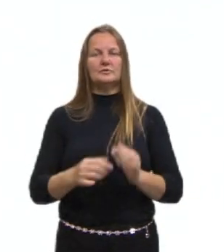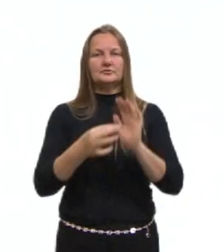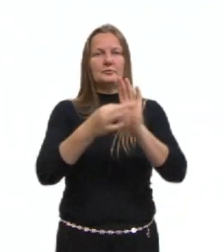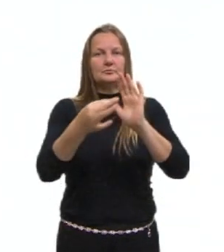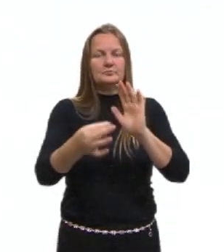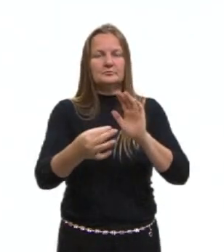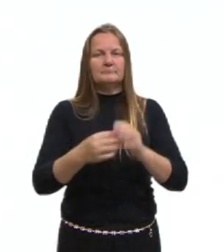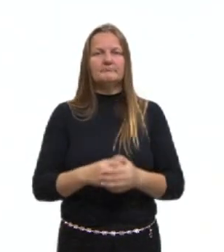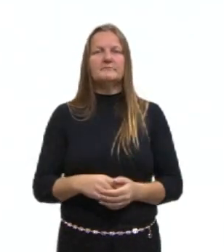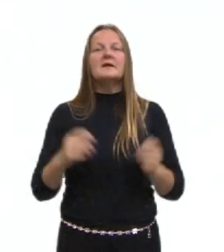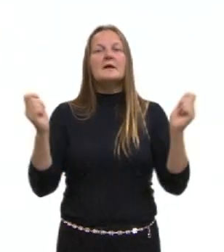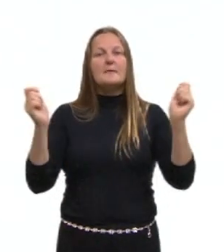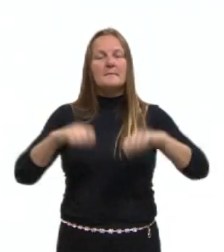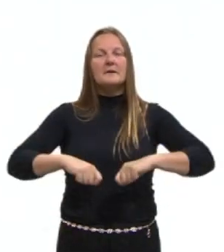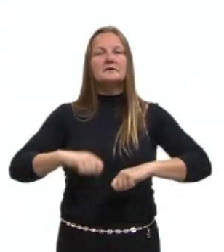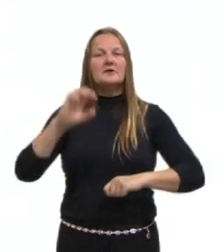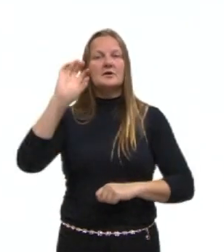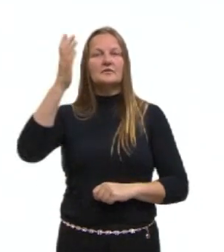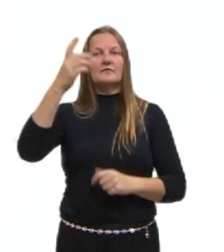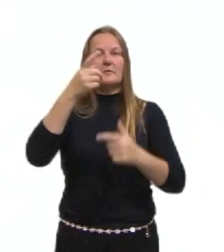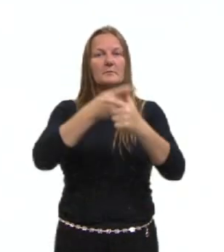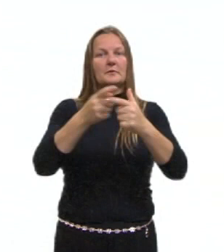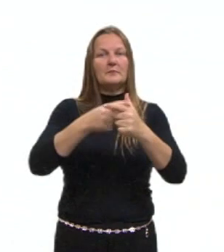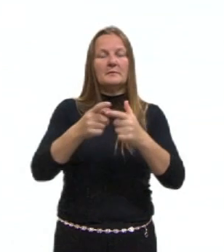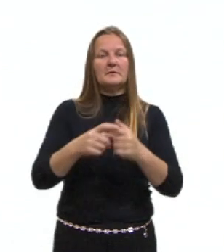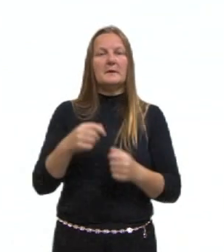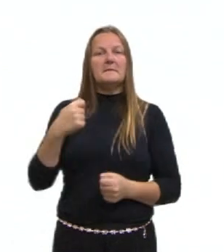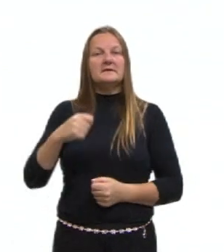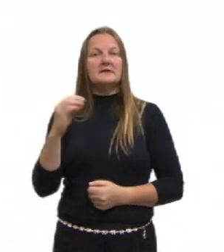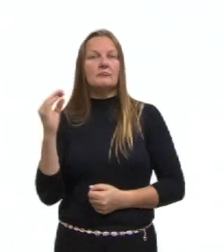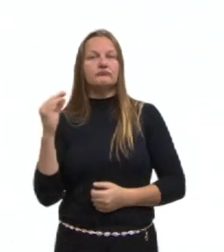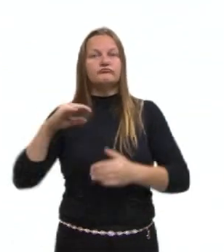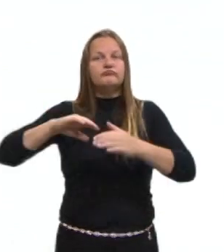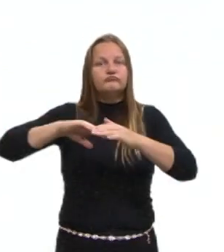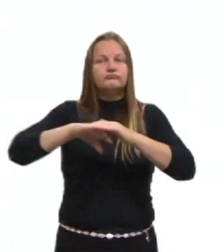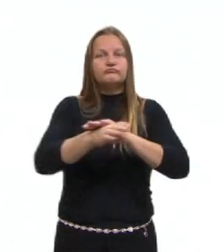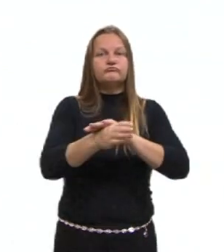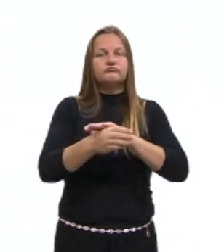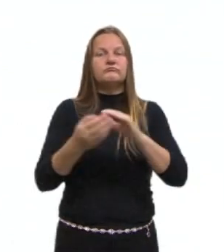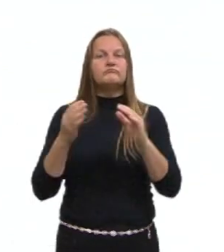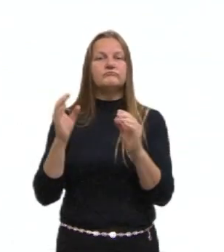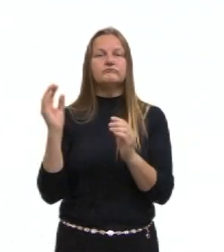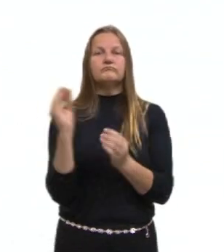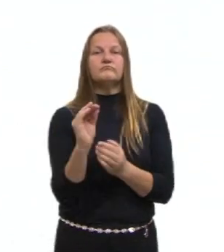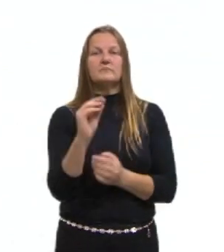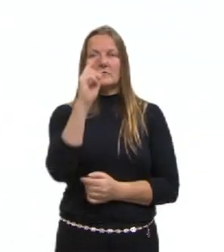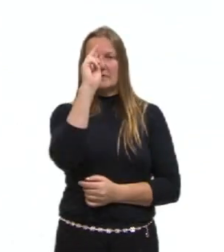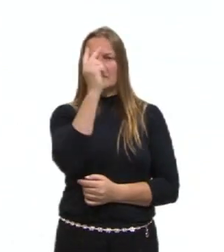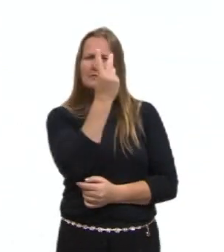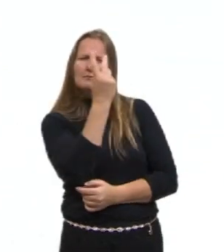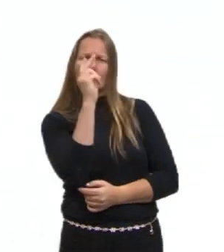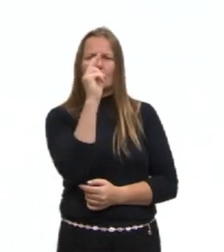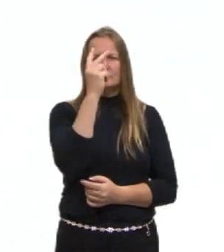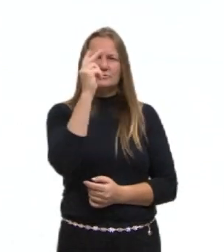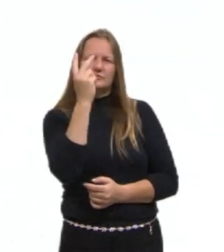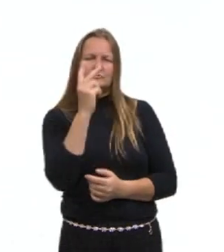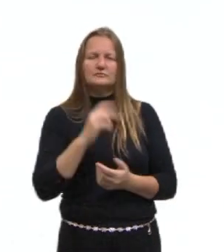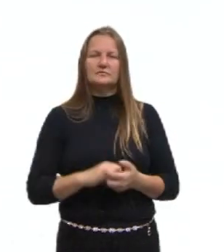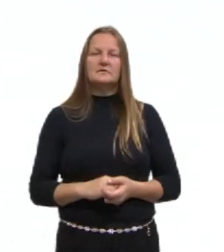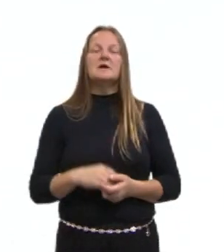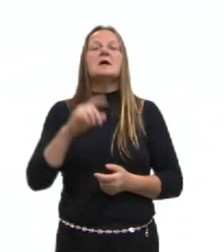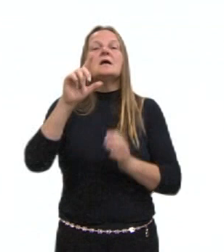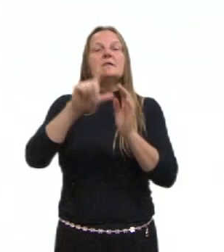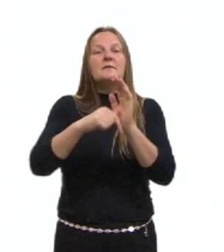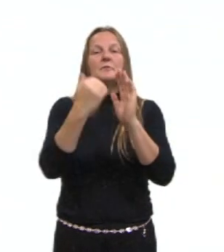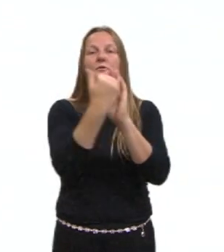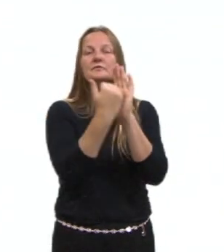palpite, que é capaz de resolver aquele problema. Eu preciso resolver a minha hipótese inicial, né, a minha questão, problema. Depois eu preciso prever